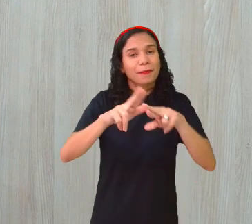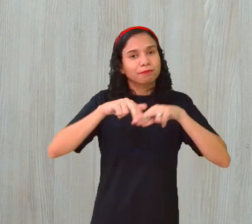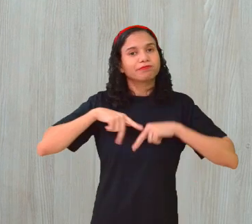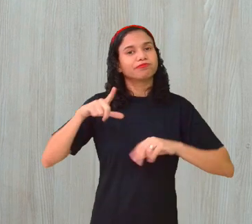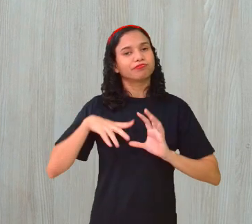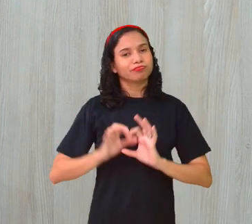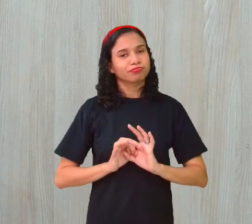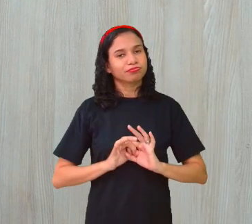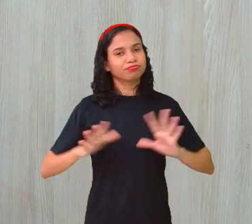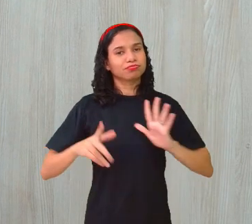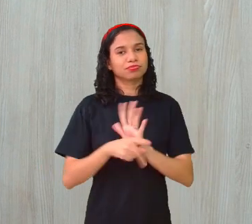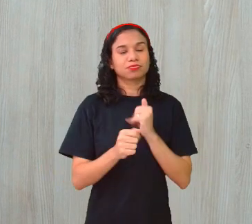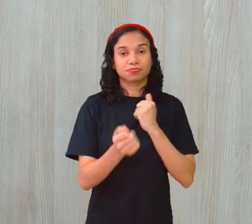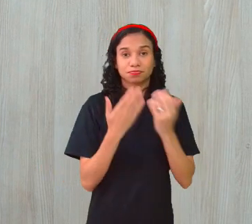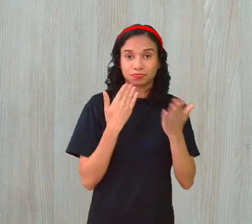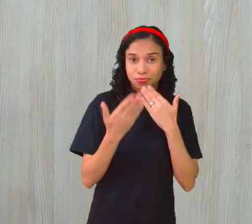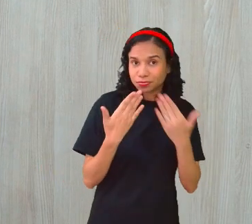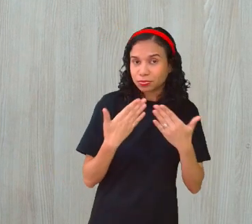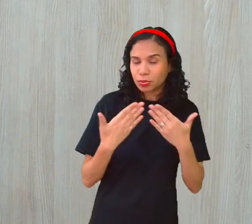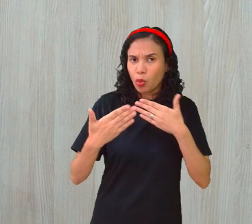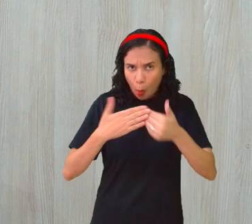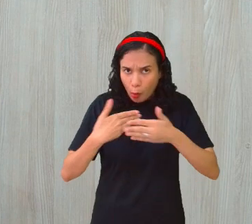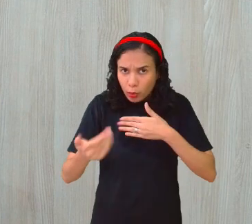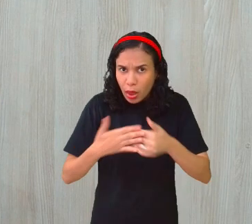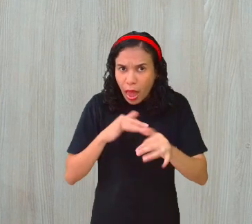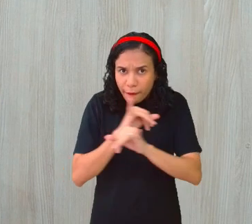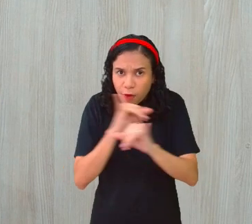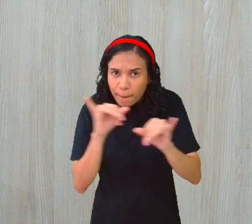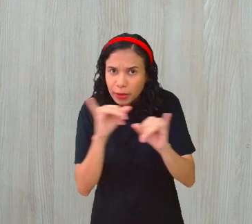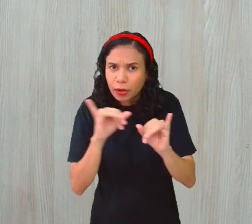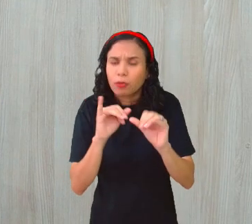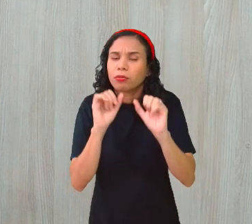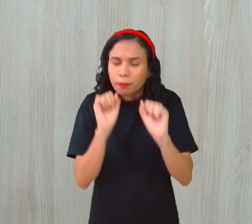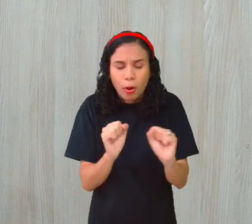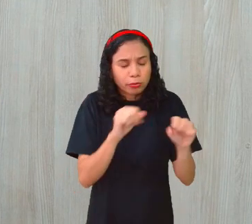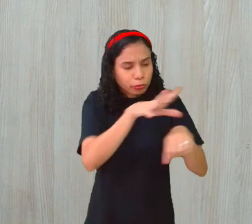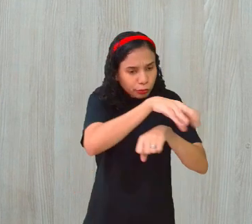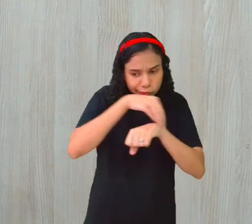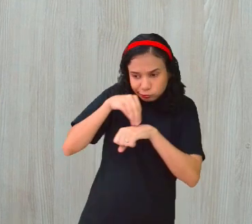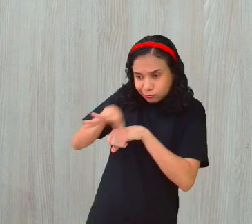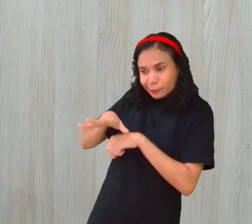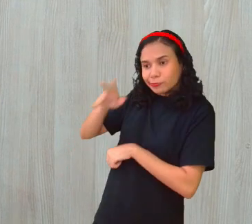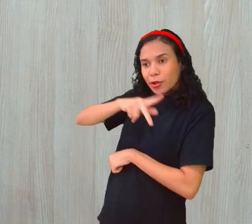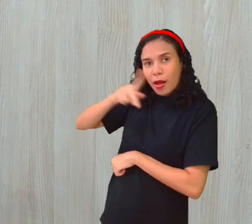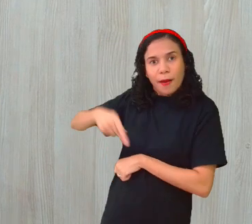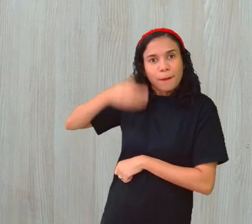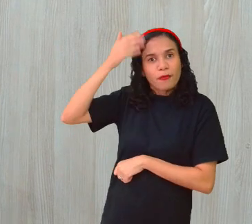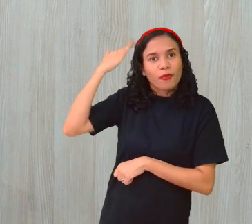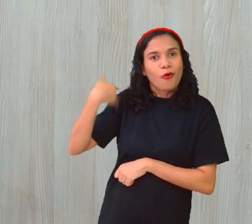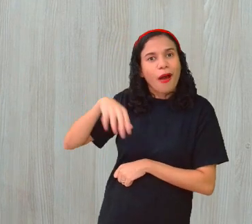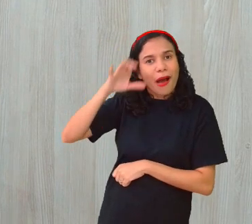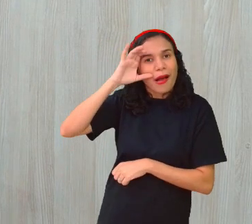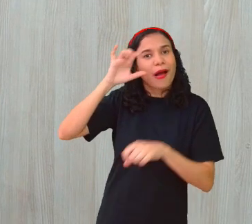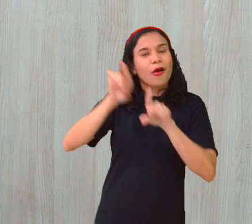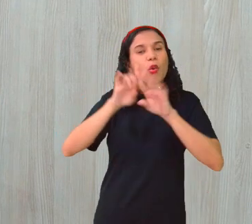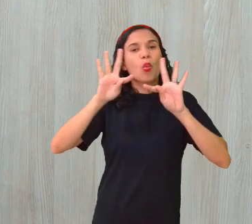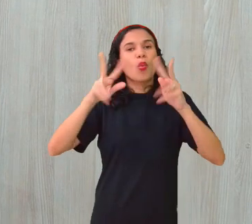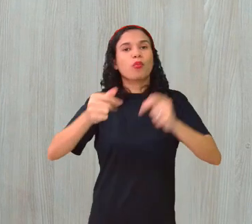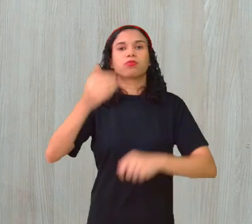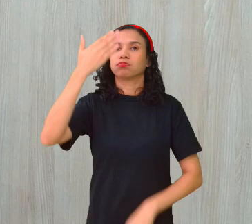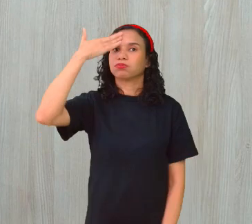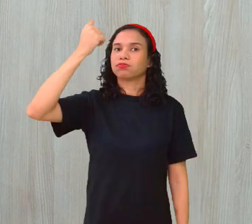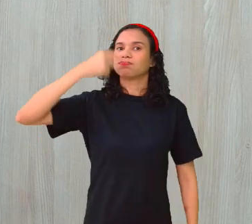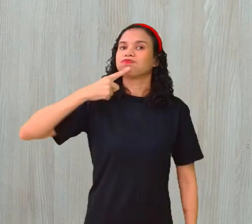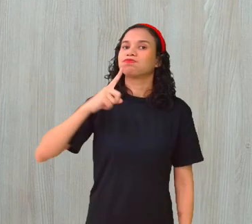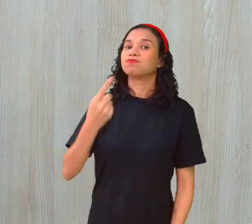fiquem à vontade aí no chat, que qualquer informação que vocês venham colocar, eu passo logo para a professora Cláudia e todos vão ficar sabendo